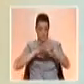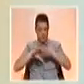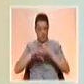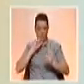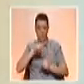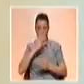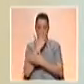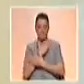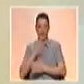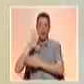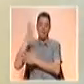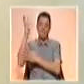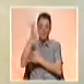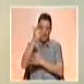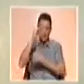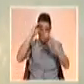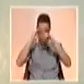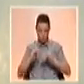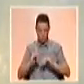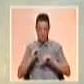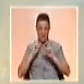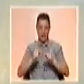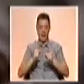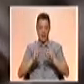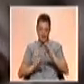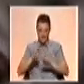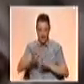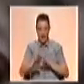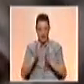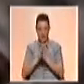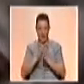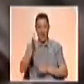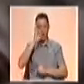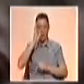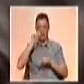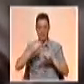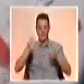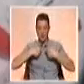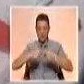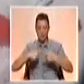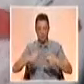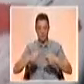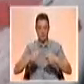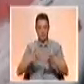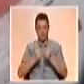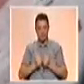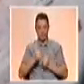pode ser amigo do ambiente e reduzir a sua pegada aquática, para além de ajudar também nas despesas da casa.